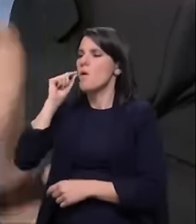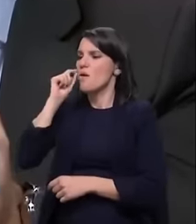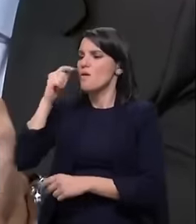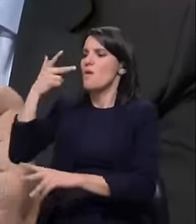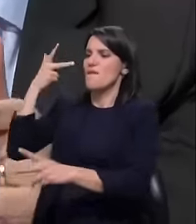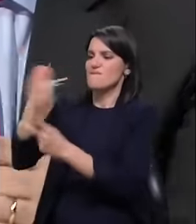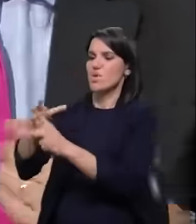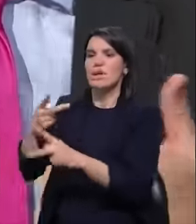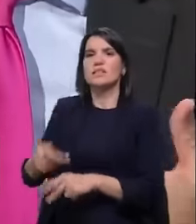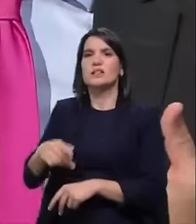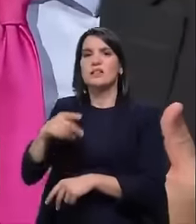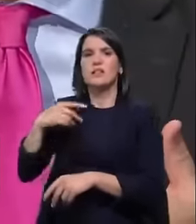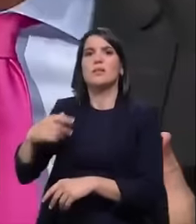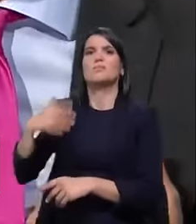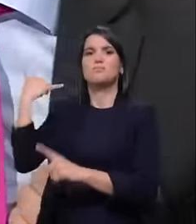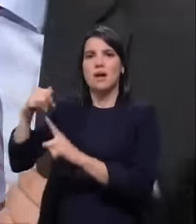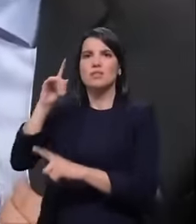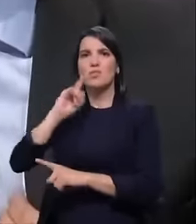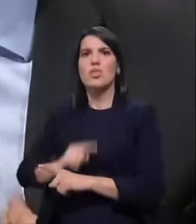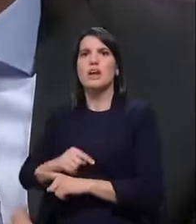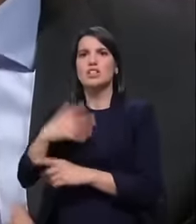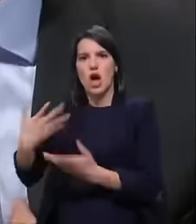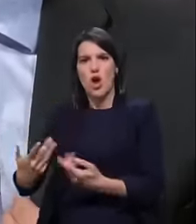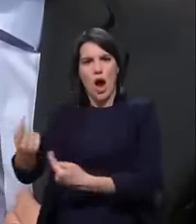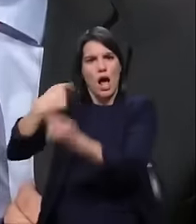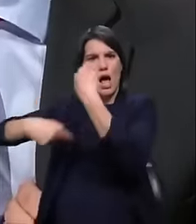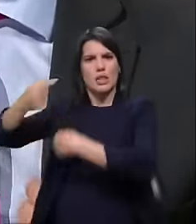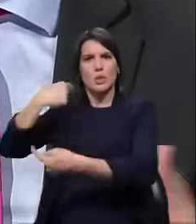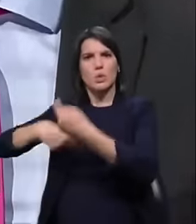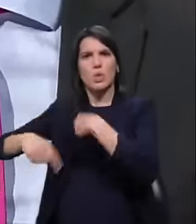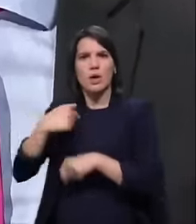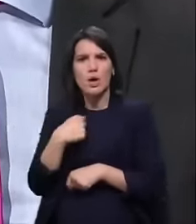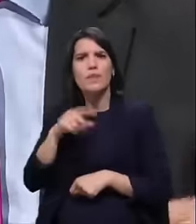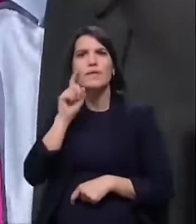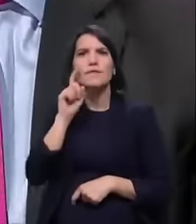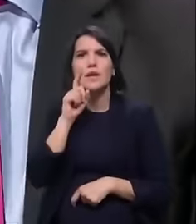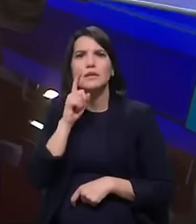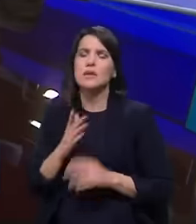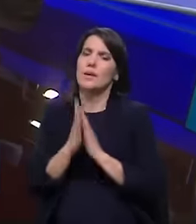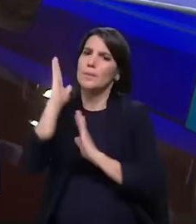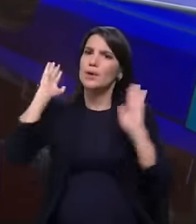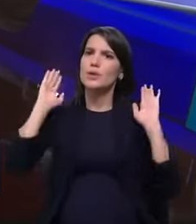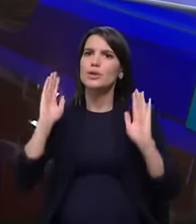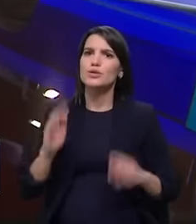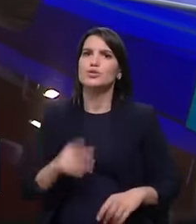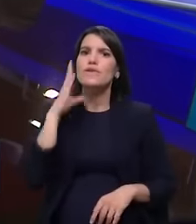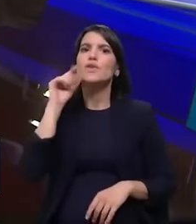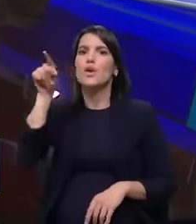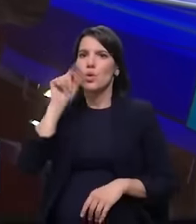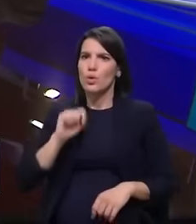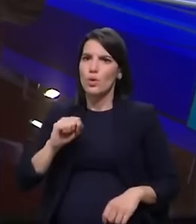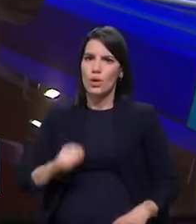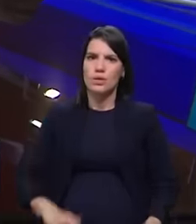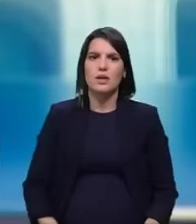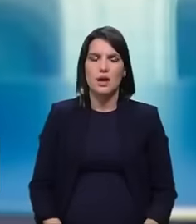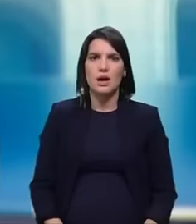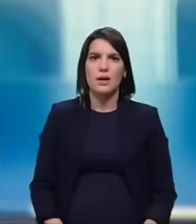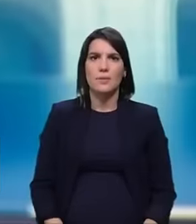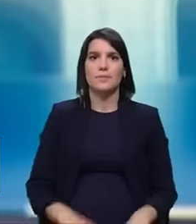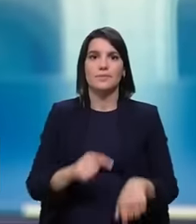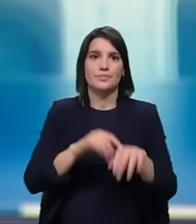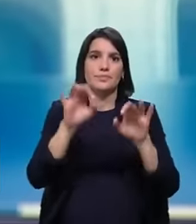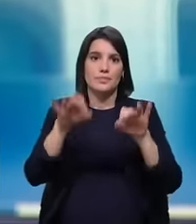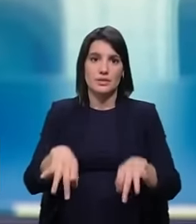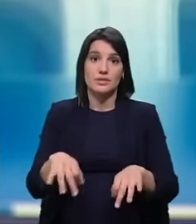dos agressores de mulheres e vêm atacar. André Ventura, e vêm atacar Mariana Mortágua. Eu tenho que pôr uma última questão. Antes de chegarmos ao